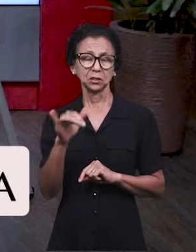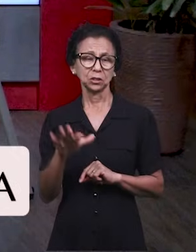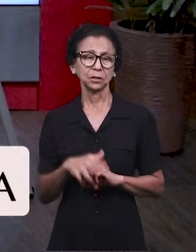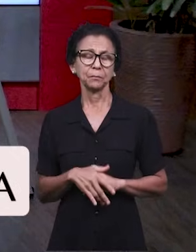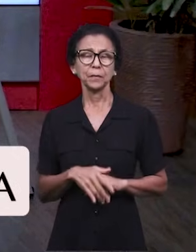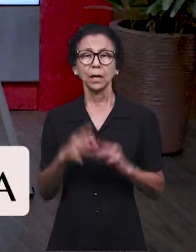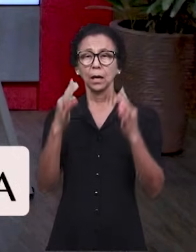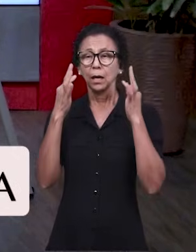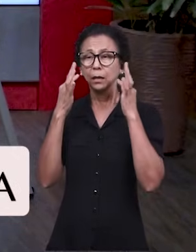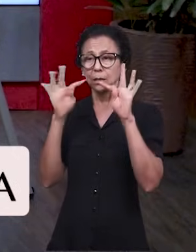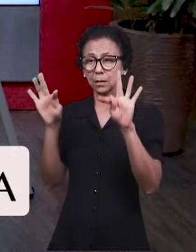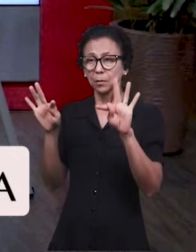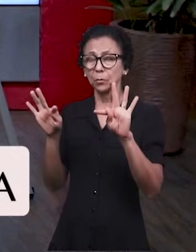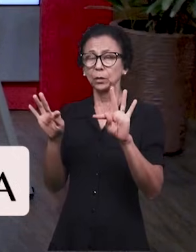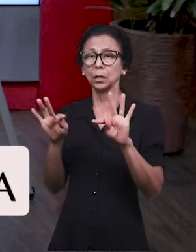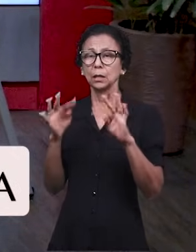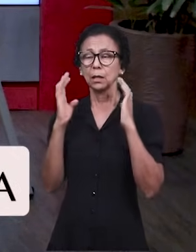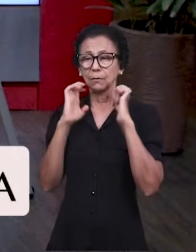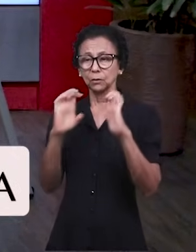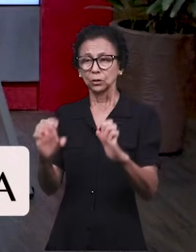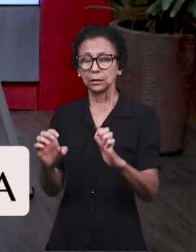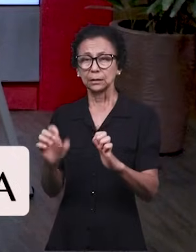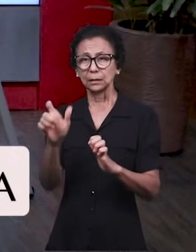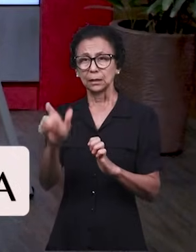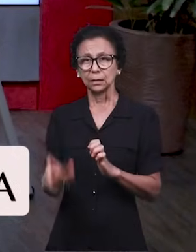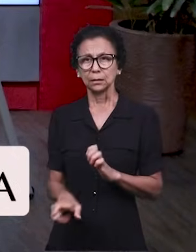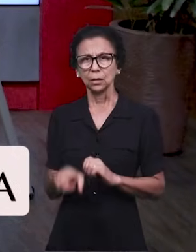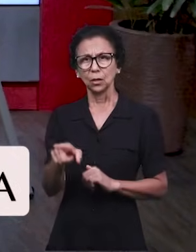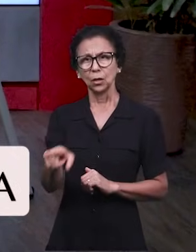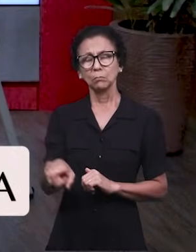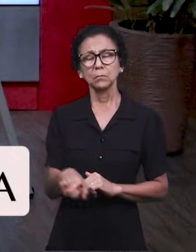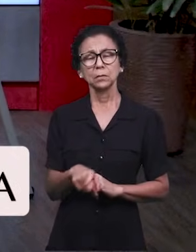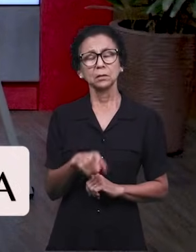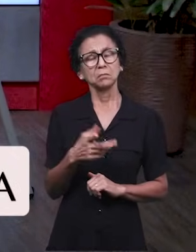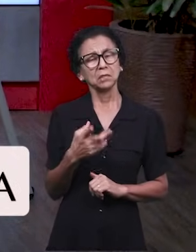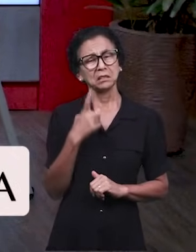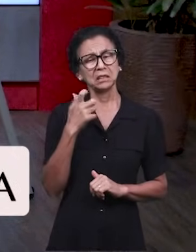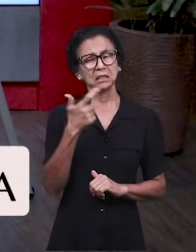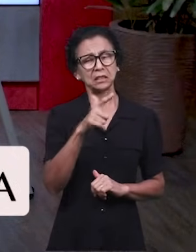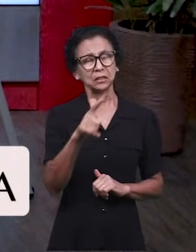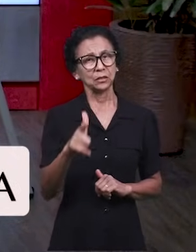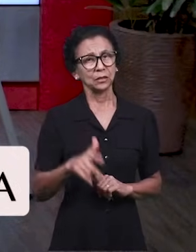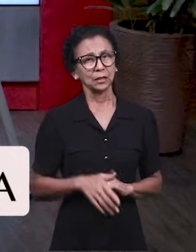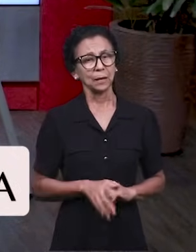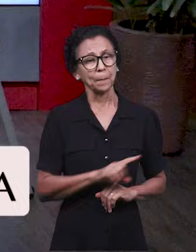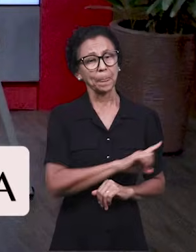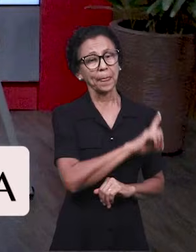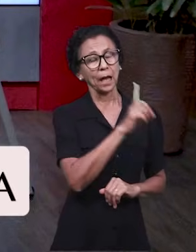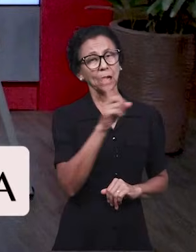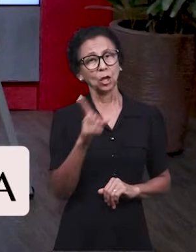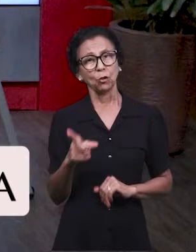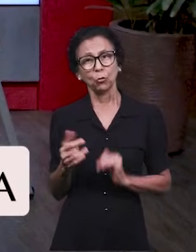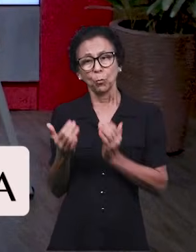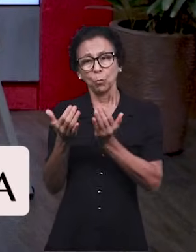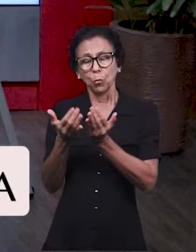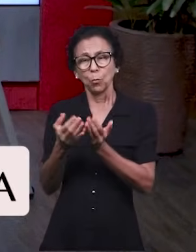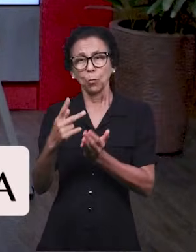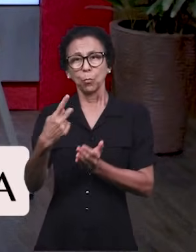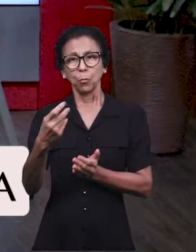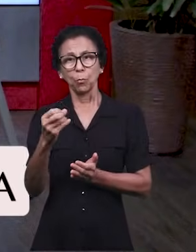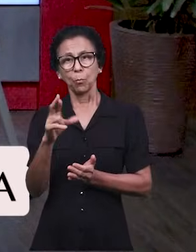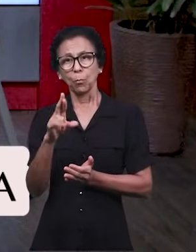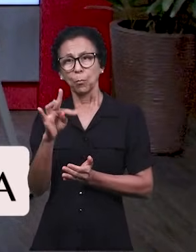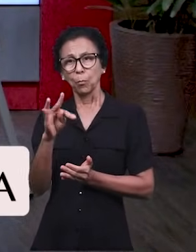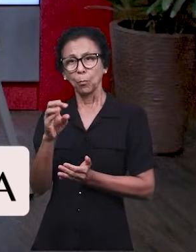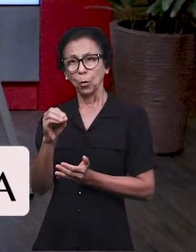em Portugal, no Porto. Ele foi transferido para Lisboa, para a embaixada. Eu no consulado, ele